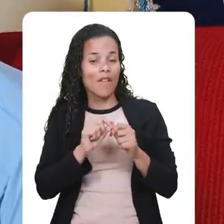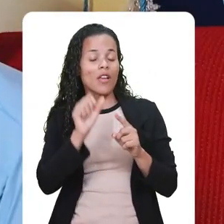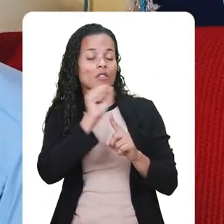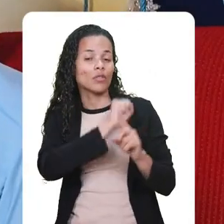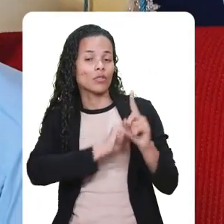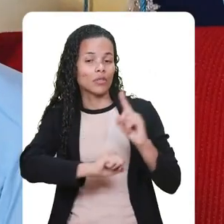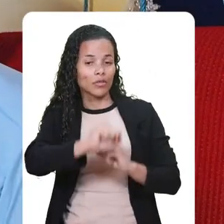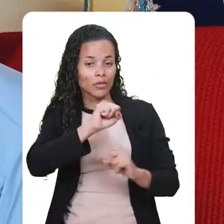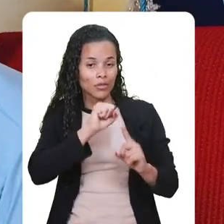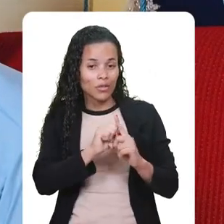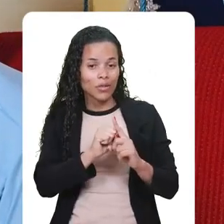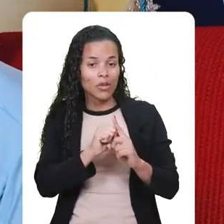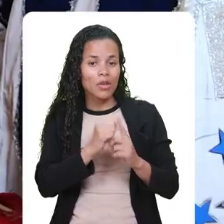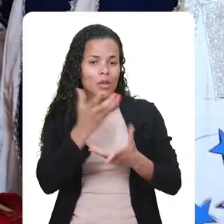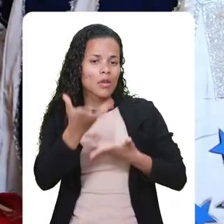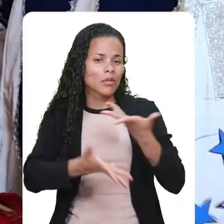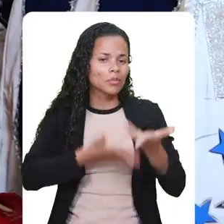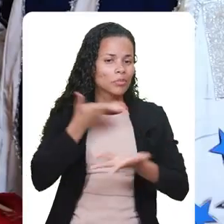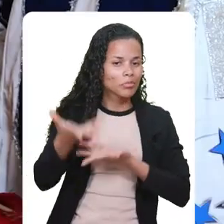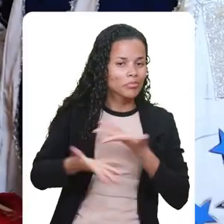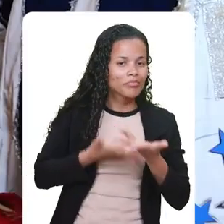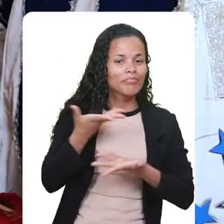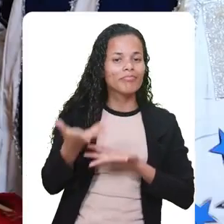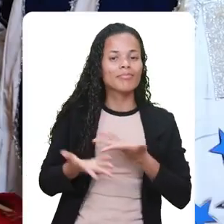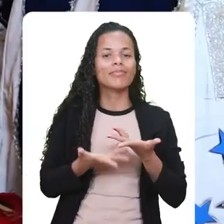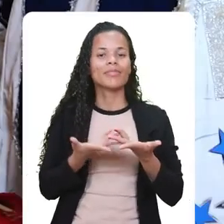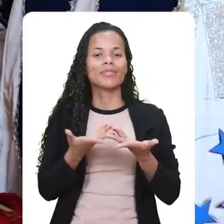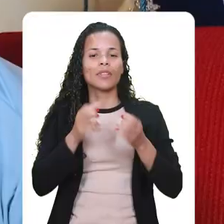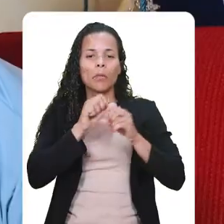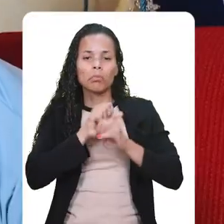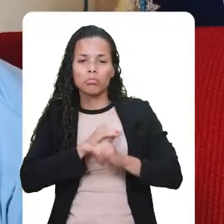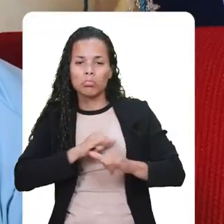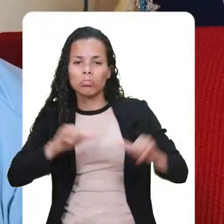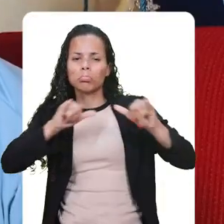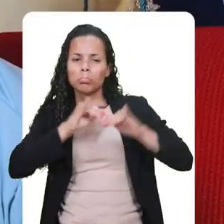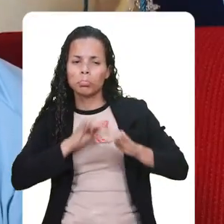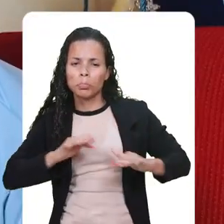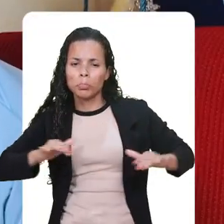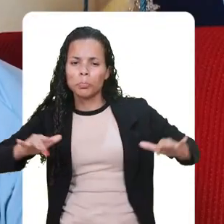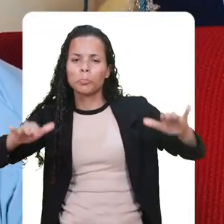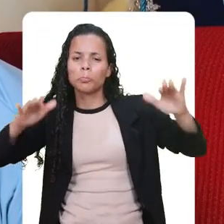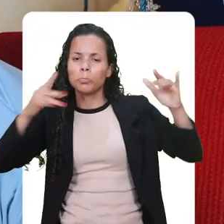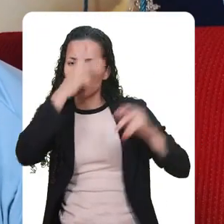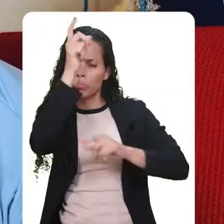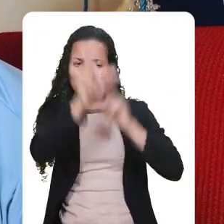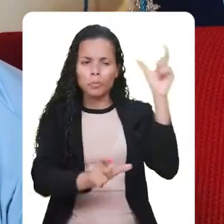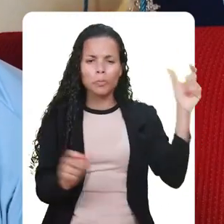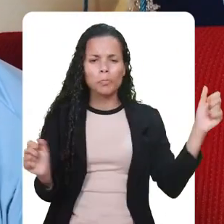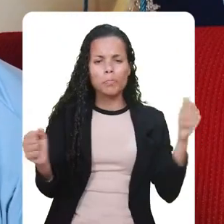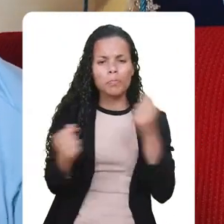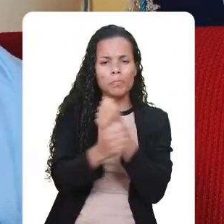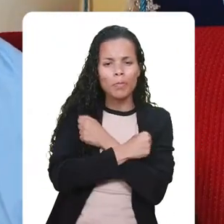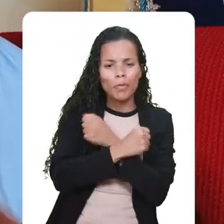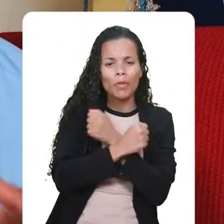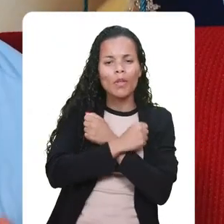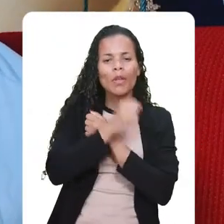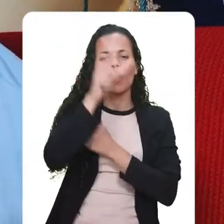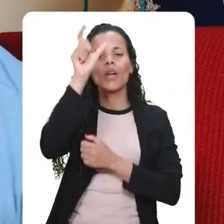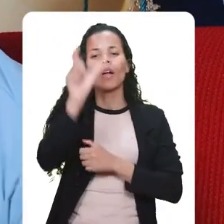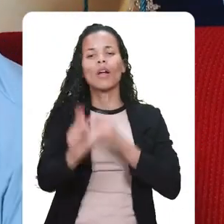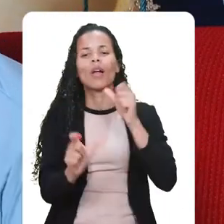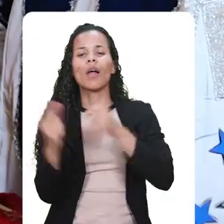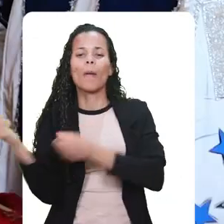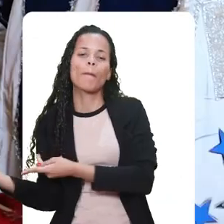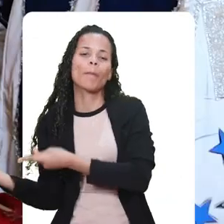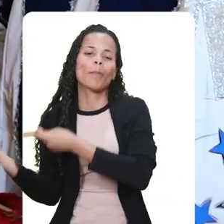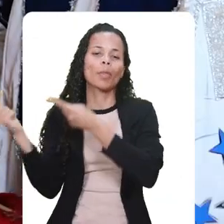faz trabalhos sociais, a gente tenta, de uma certa forma, abranger o máximo de pessoas, abraçar